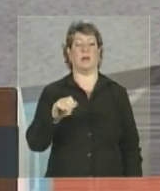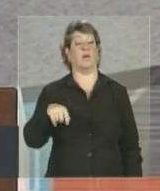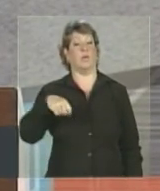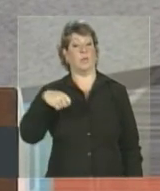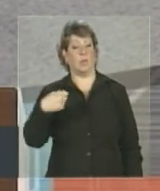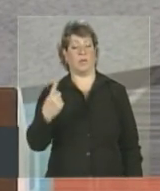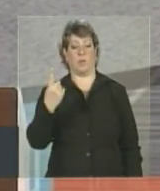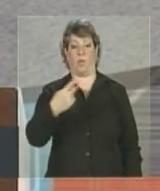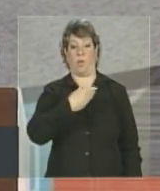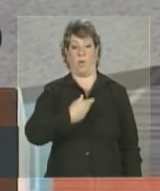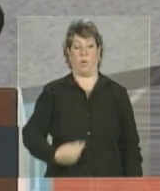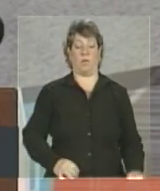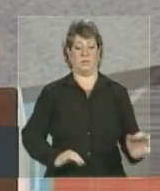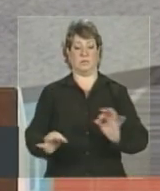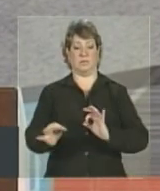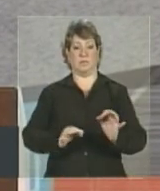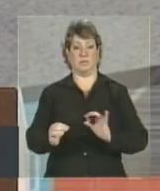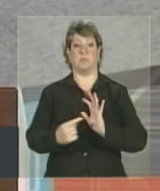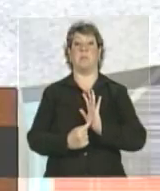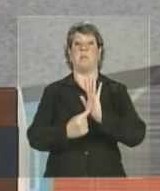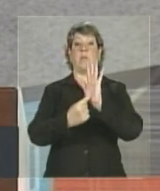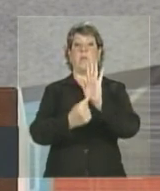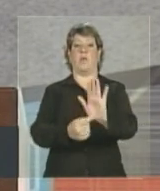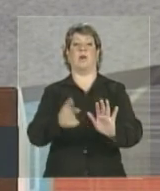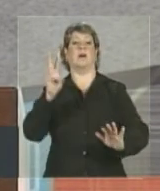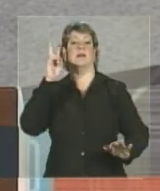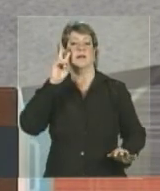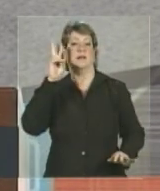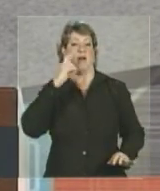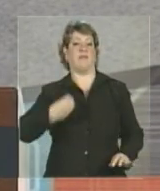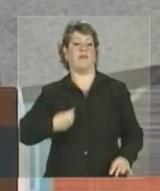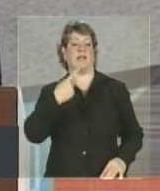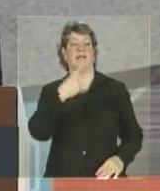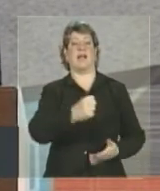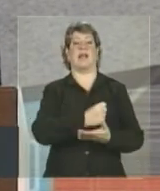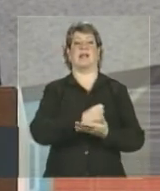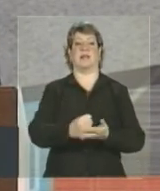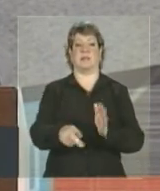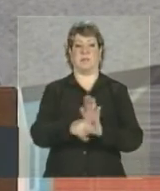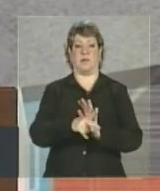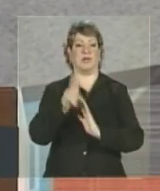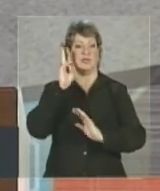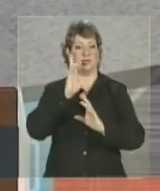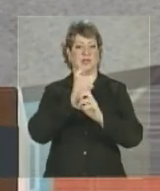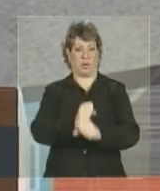de um governante deixar a sua marca na história, como algo que era grandioso,